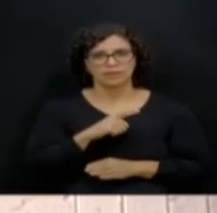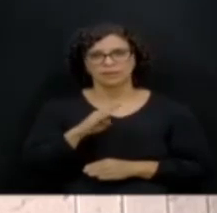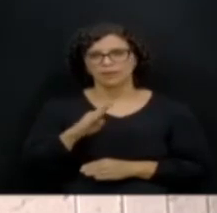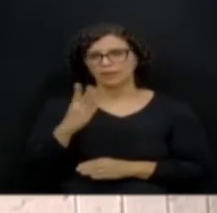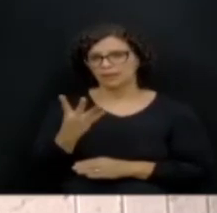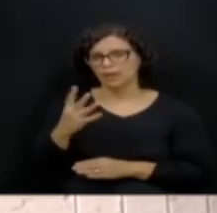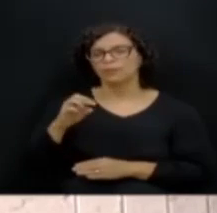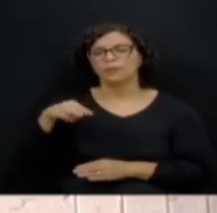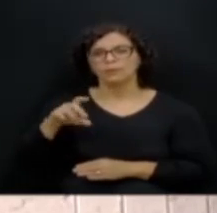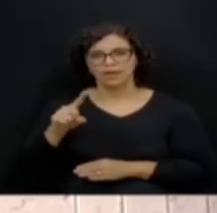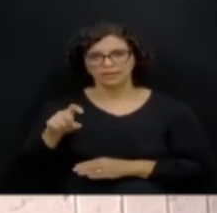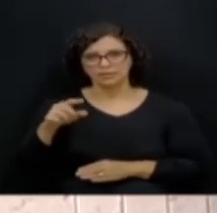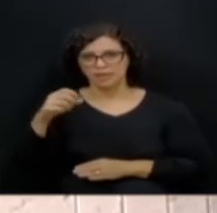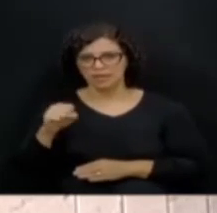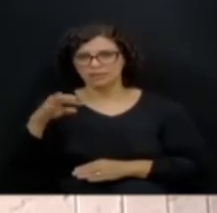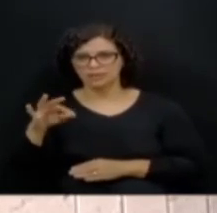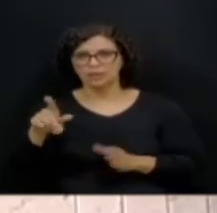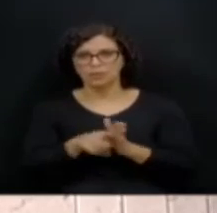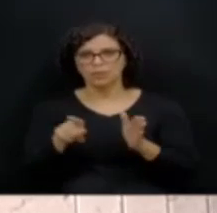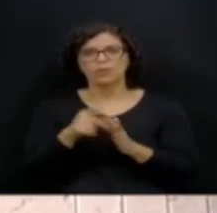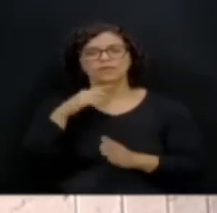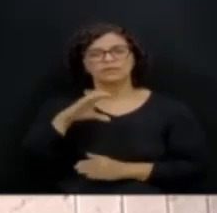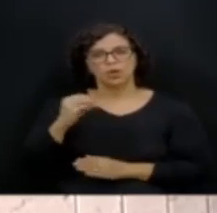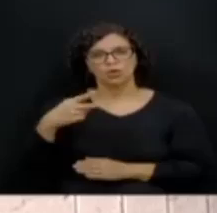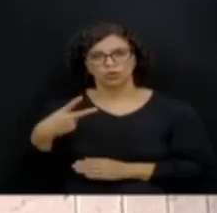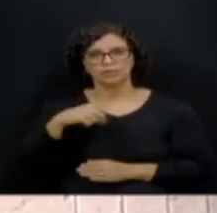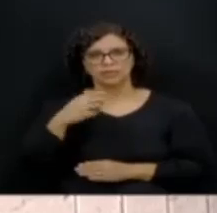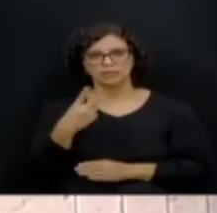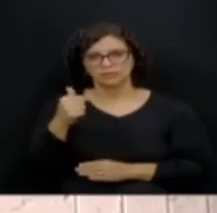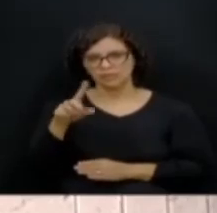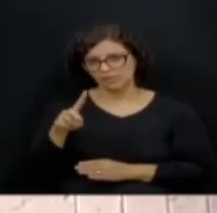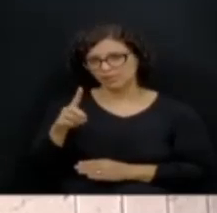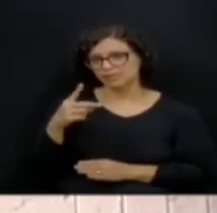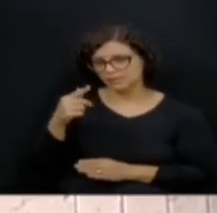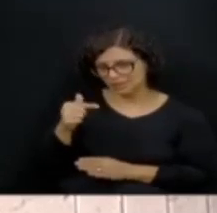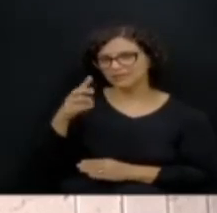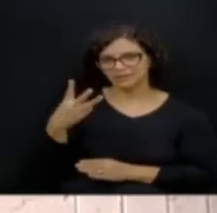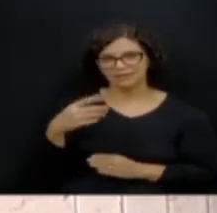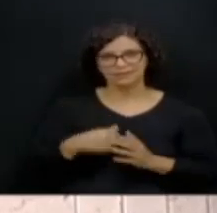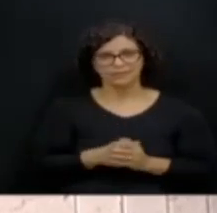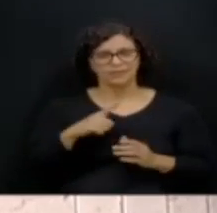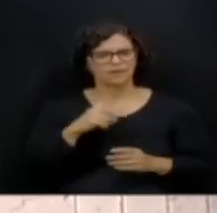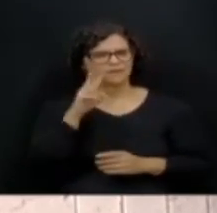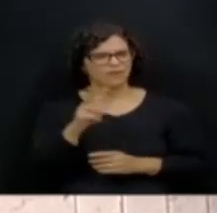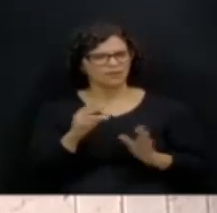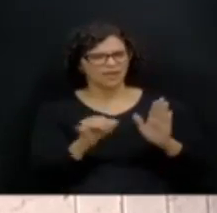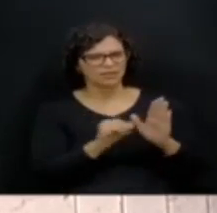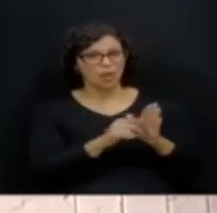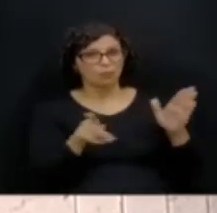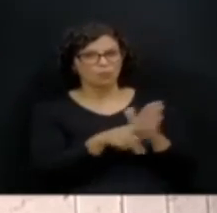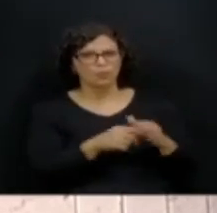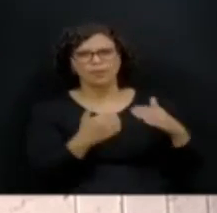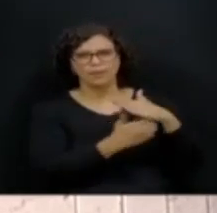Gás Alert Max ST 2, defector CO2, texto 317.3. Gente, é